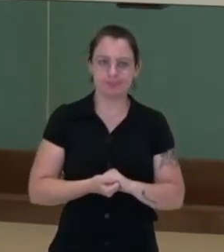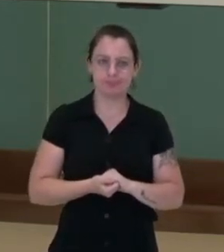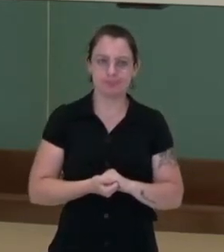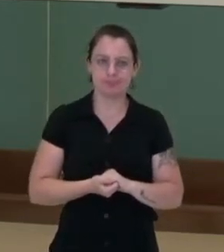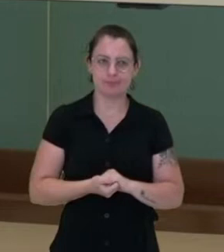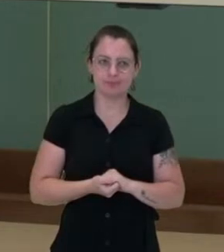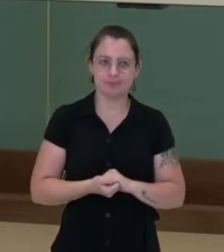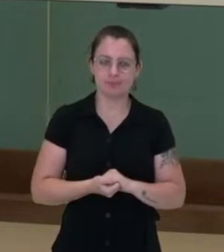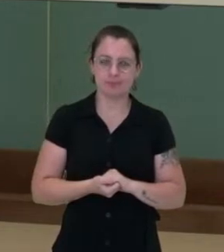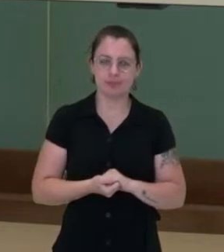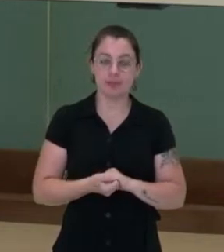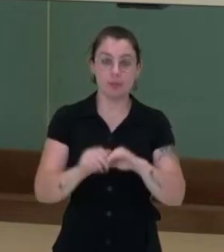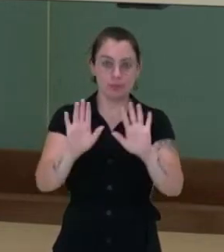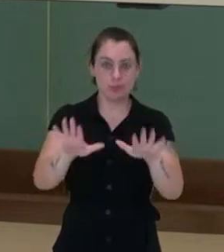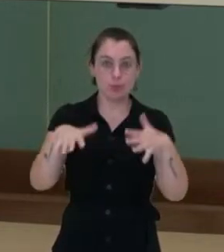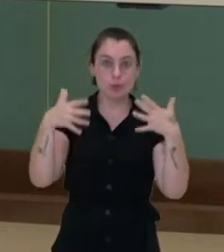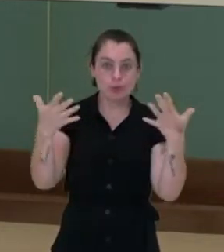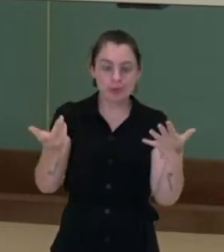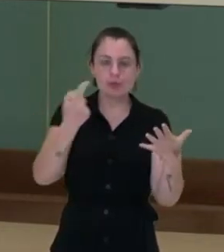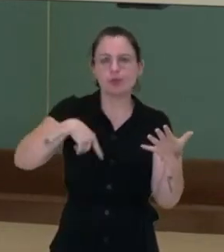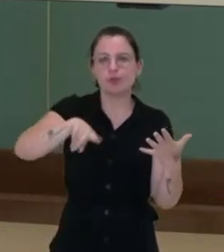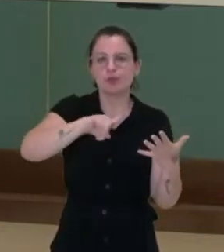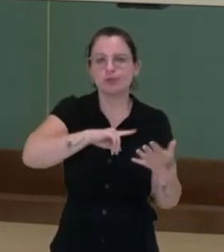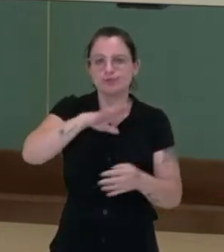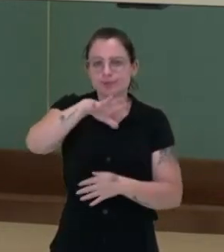doente. Então, quando a gente espirra,